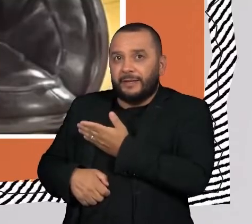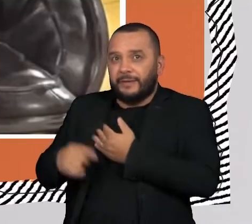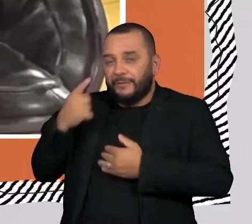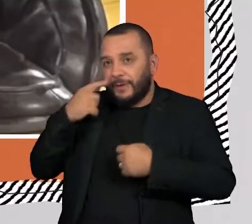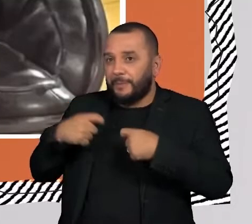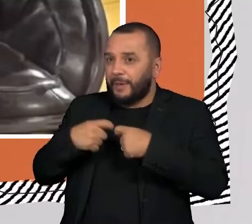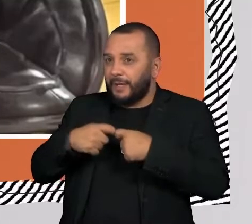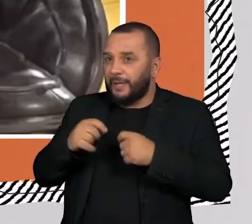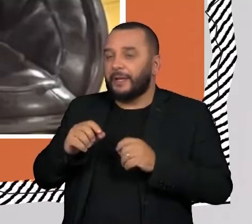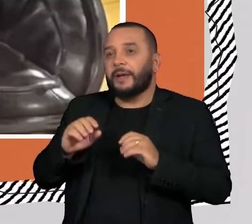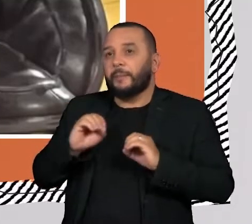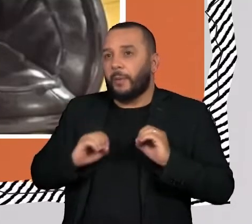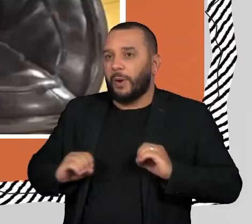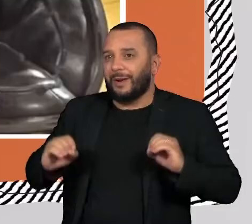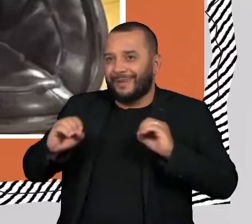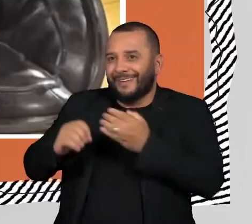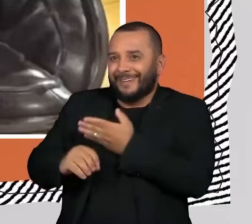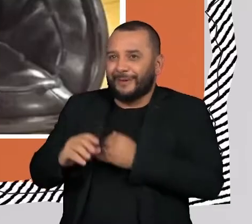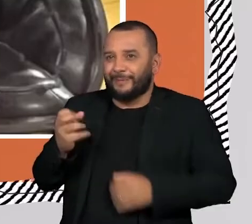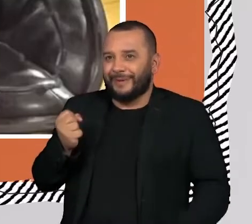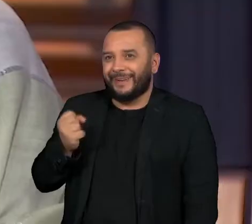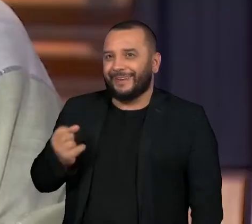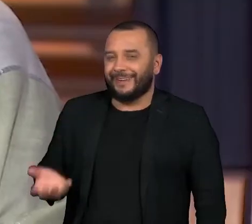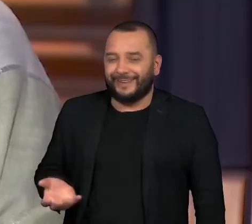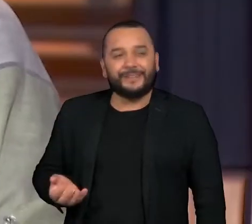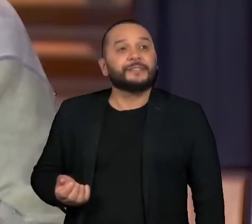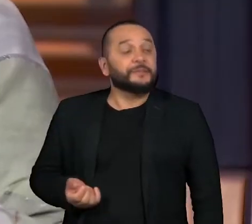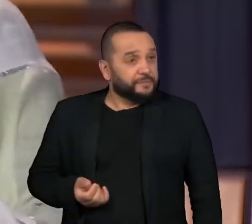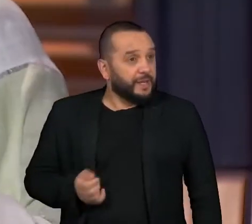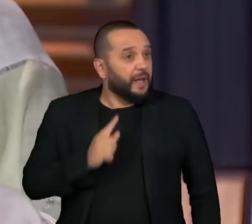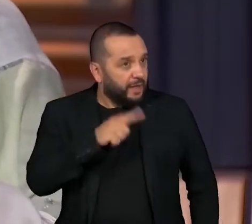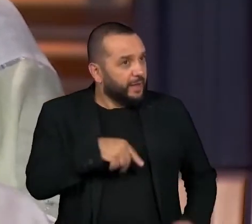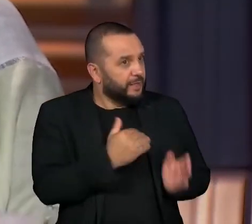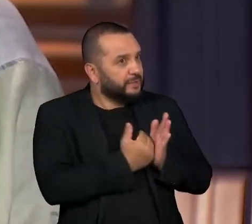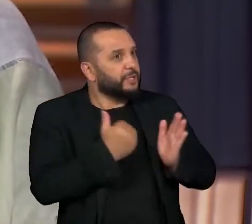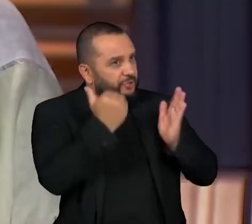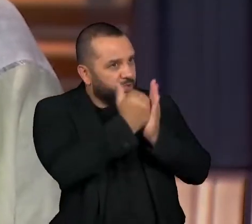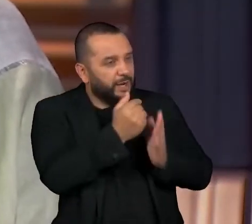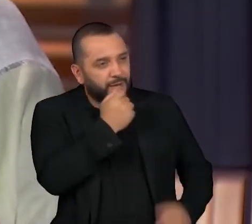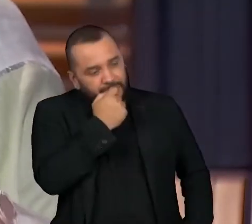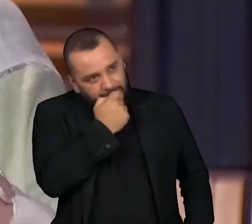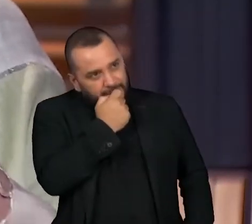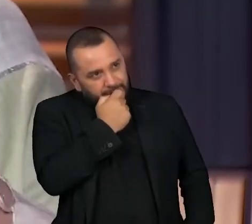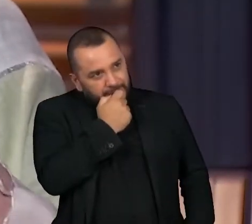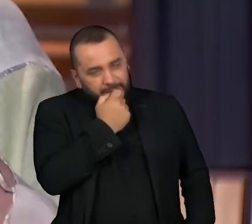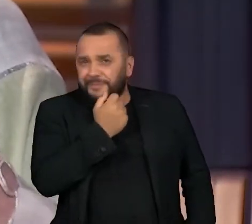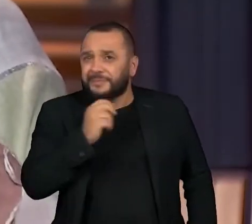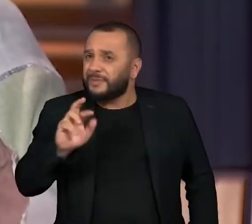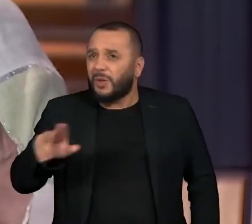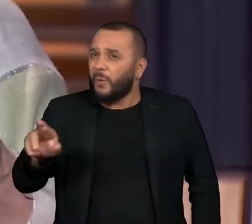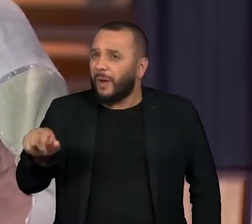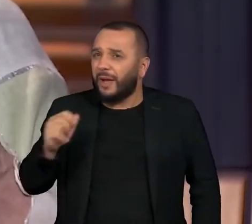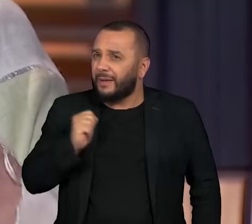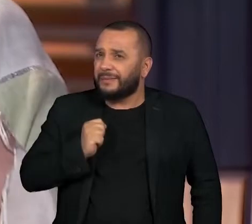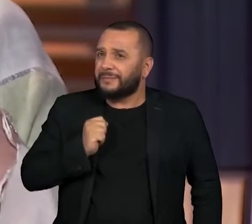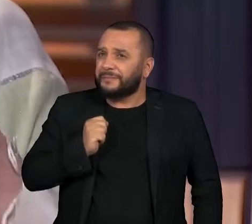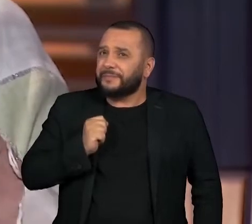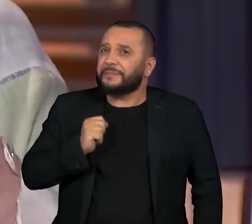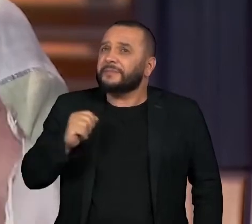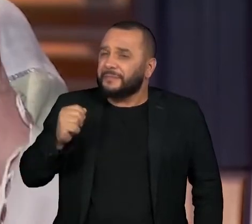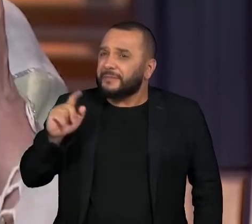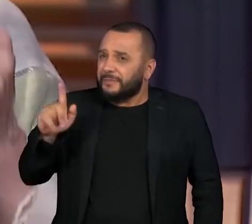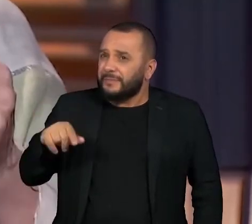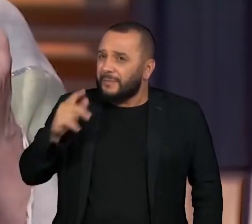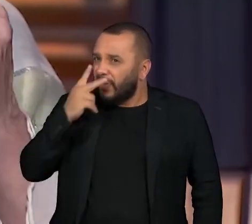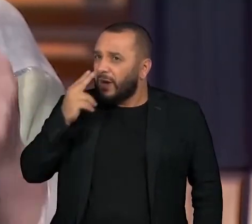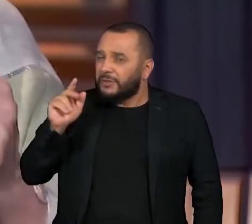preta com bolinhas brancas uma coisa assim muito exagerada para o Geraldo né sabe o que que eu acho que é